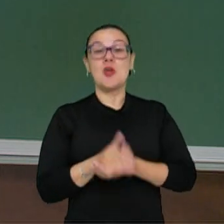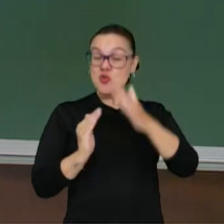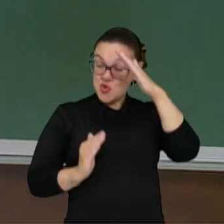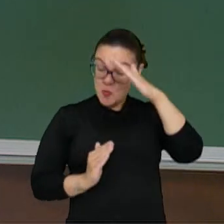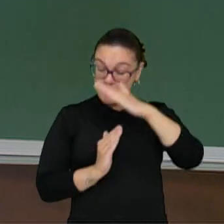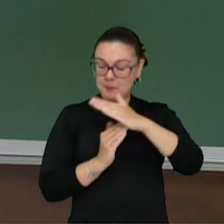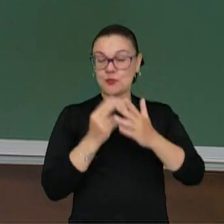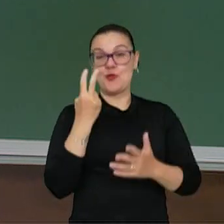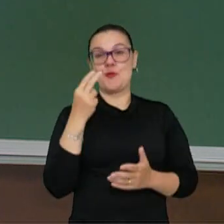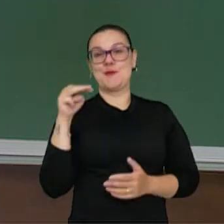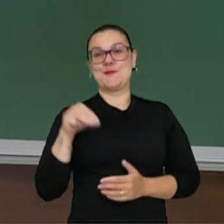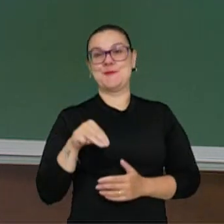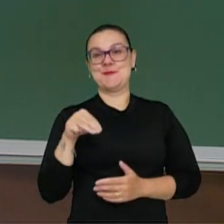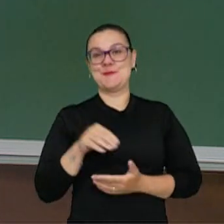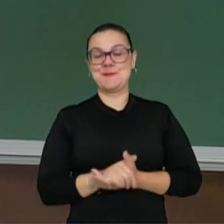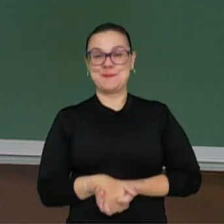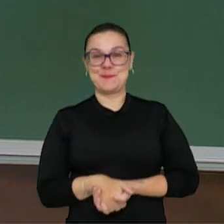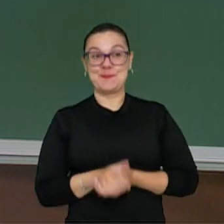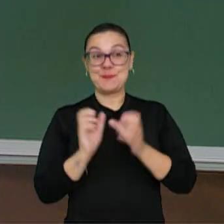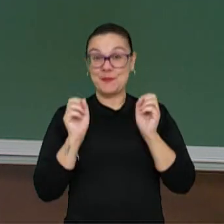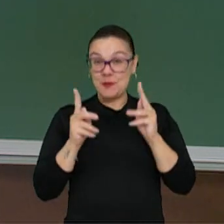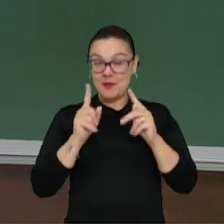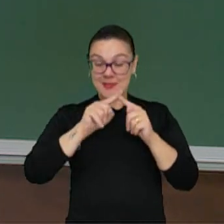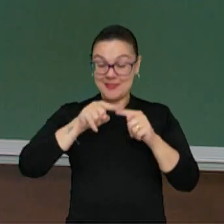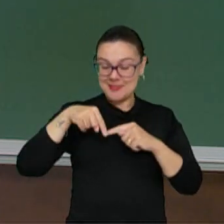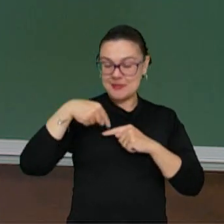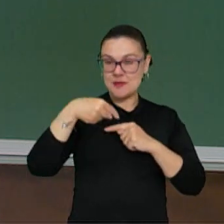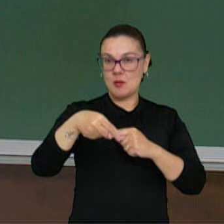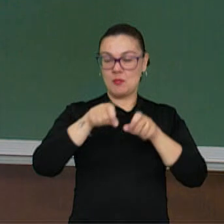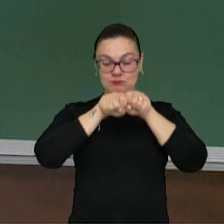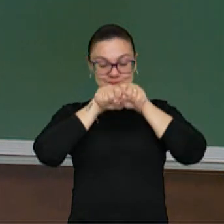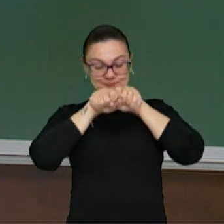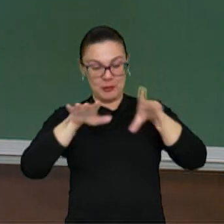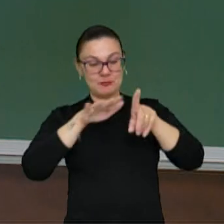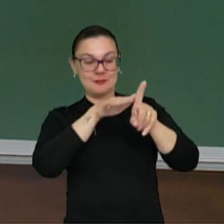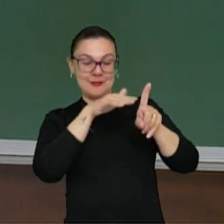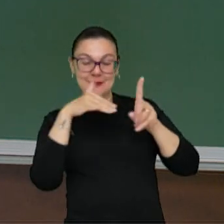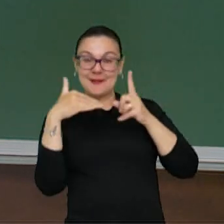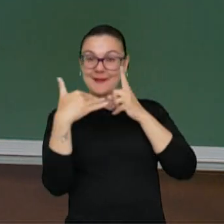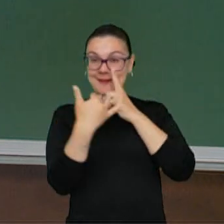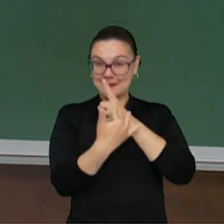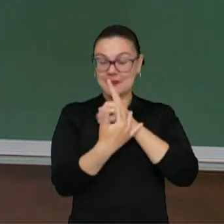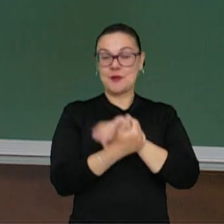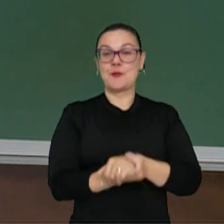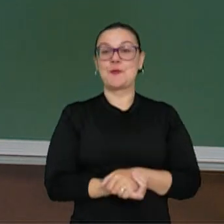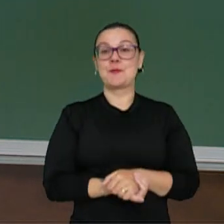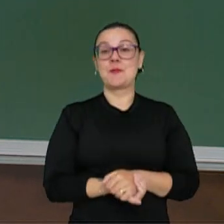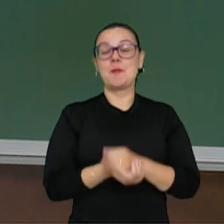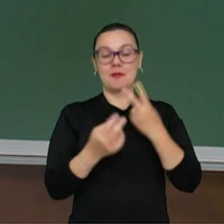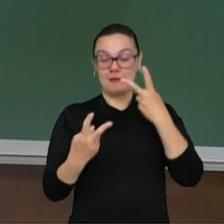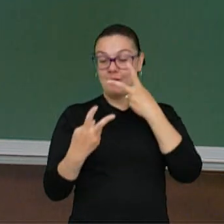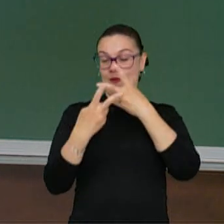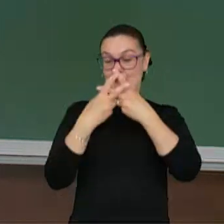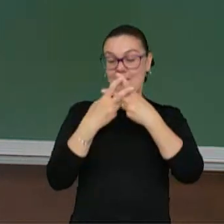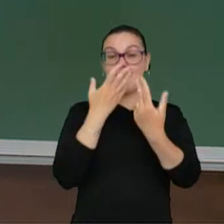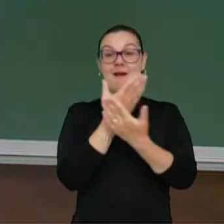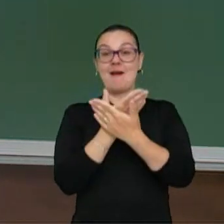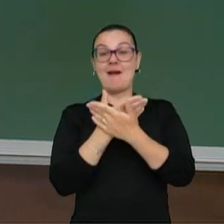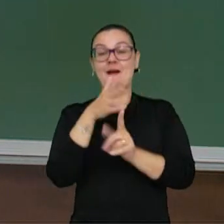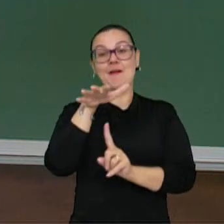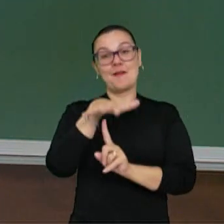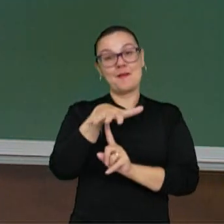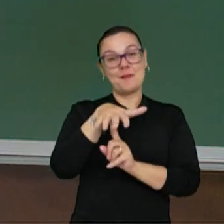ter no máximo 2 minutinhos, tá? E depois você pode postar nas suas redes sociais, você pode colocar hashtag Aula